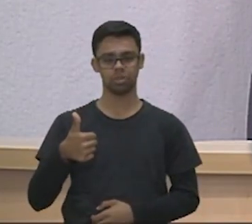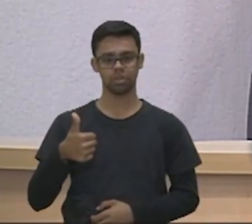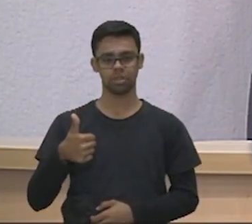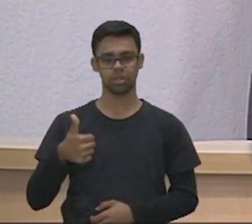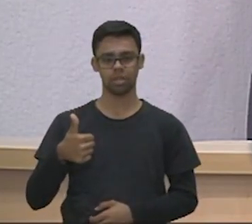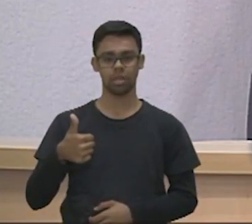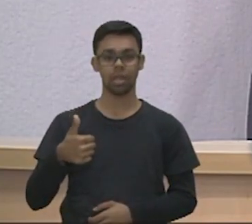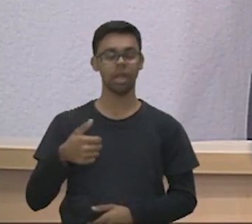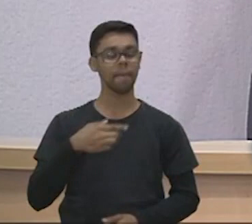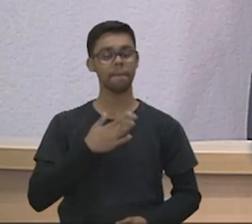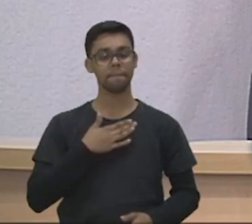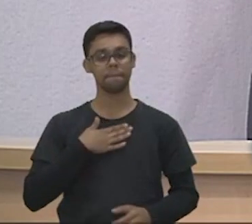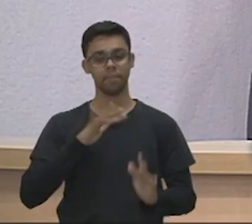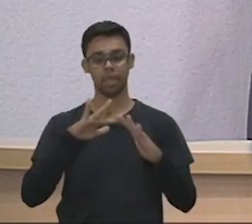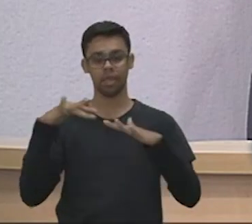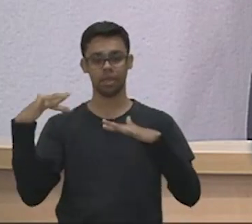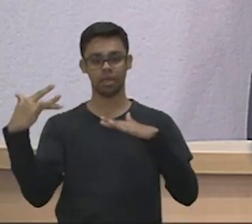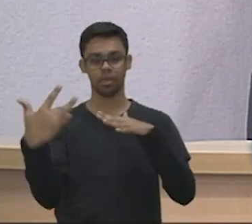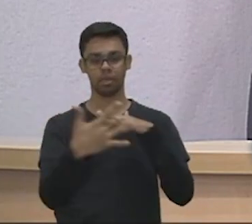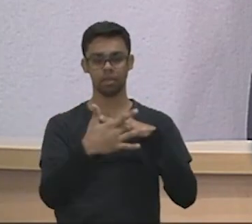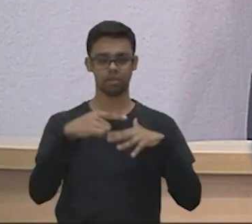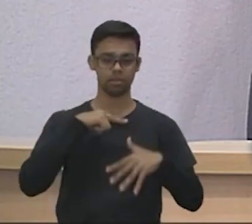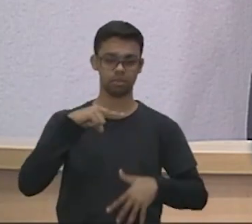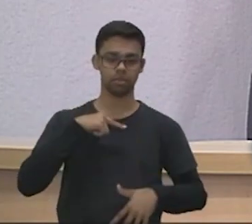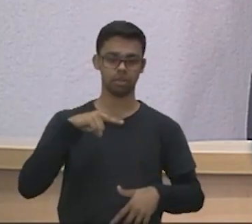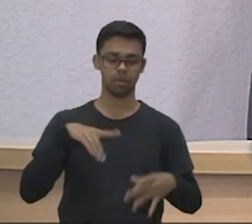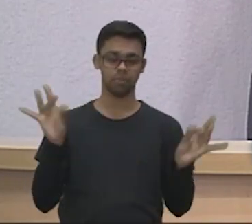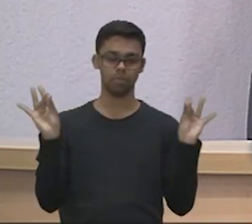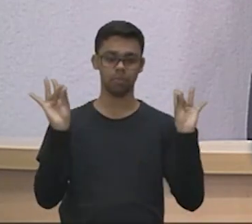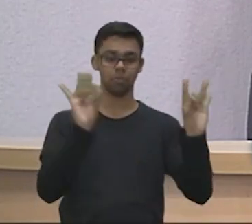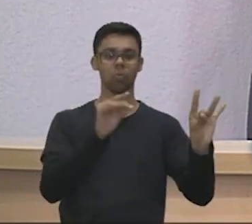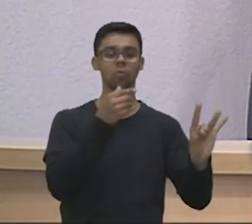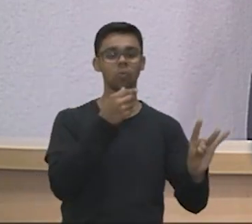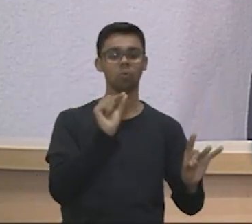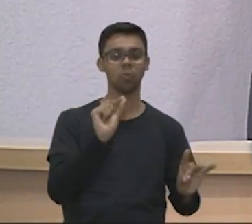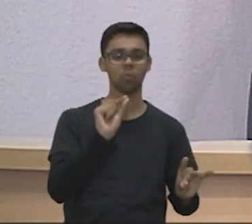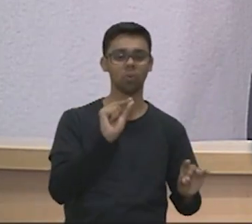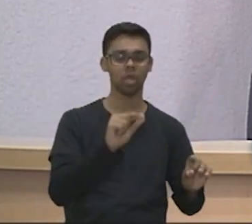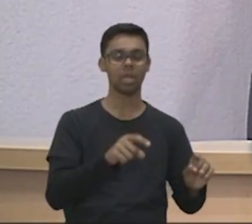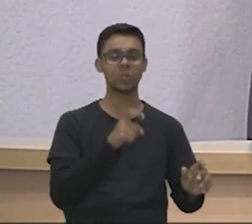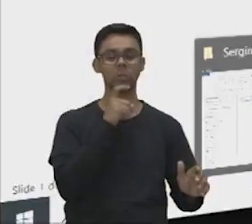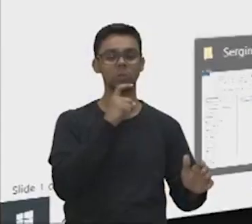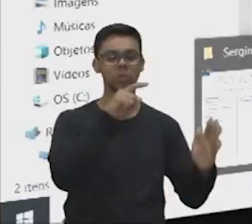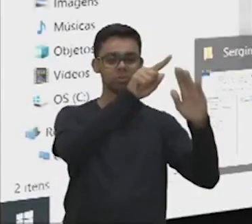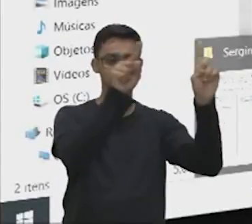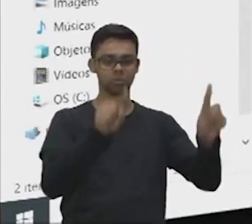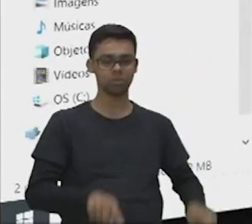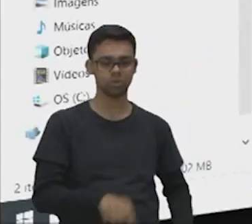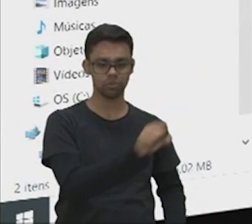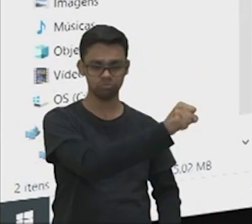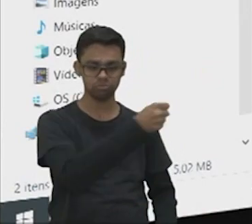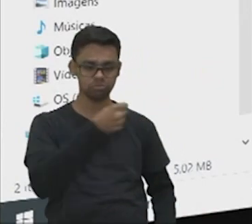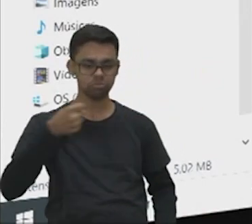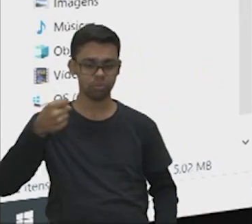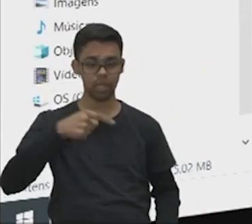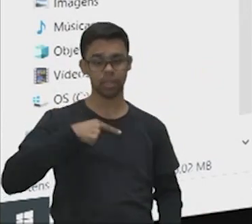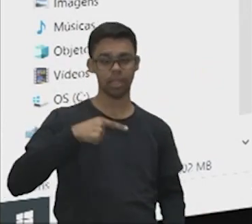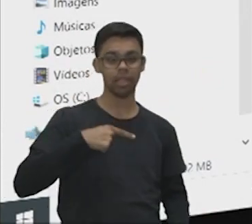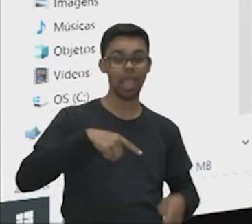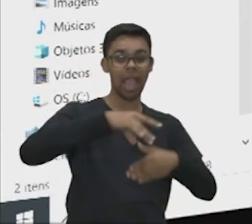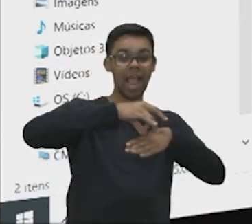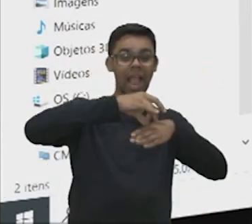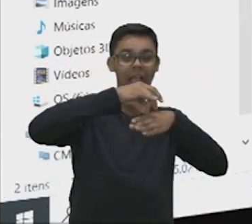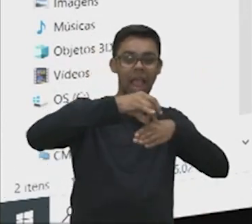Quem olhar na minha rede social vai ver que eu postei a geladeira lotada de carne. Tem muita carne nas escolas. Um arroz bonito, um